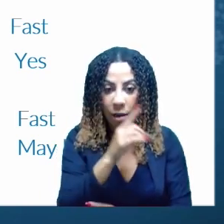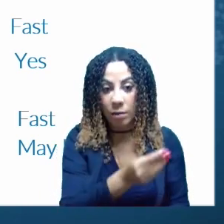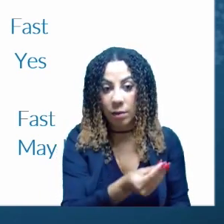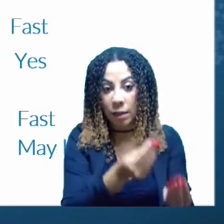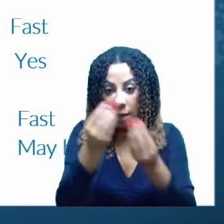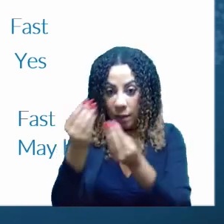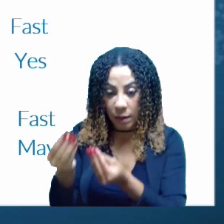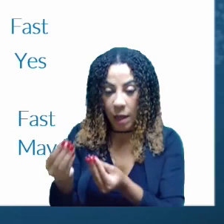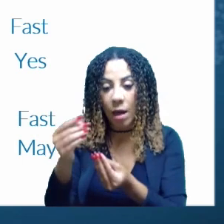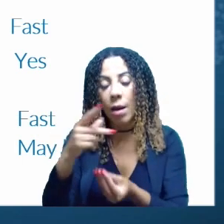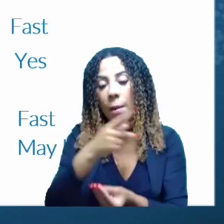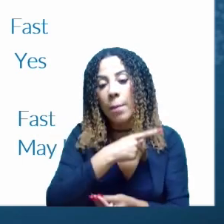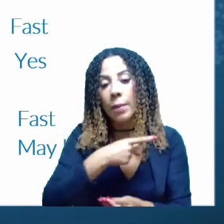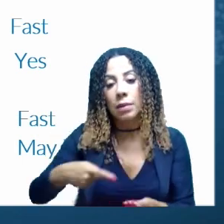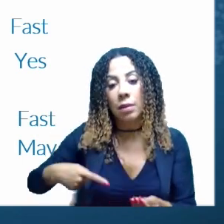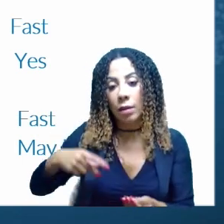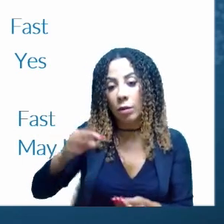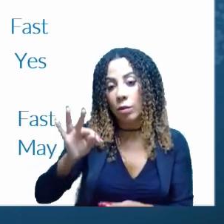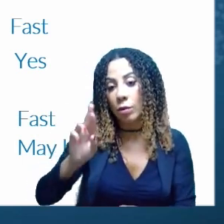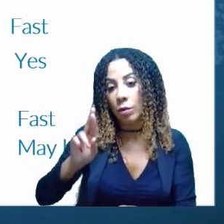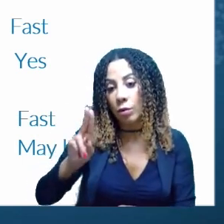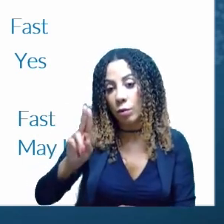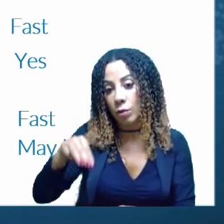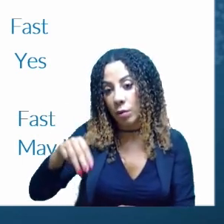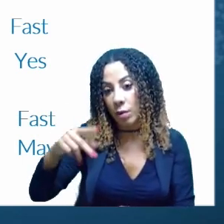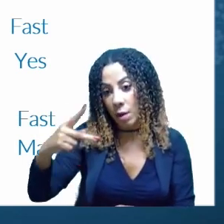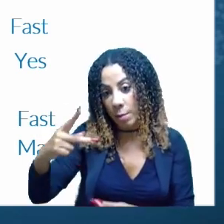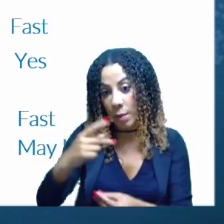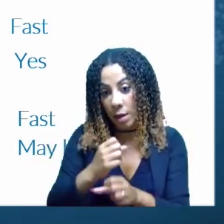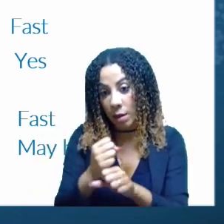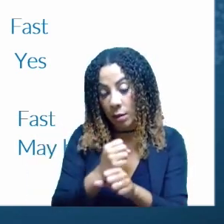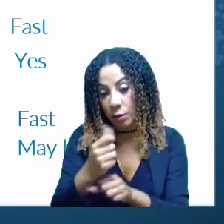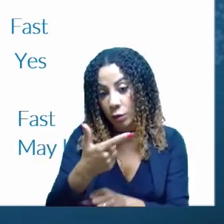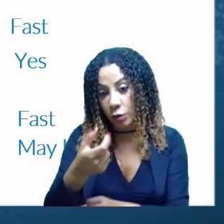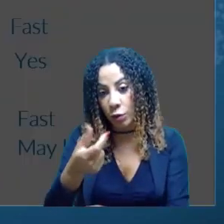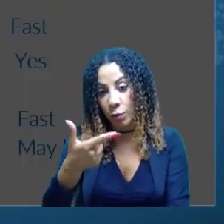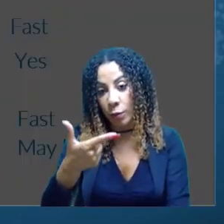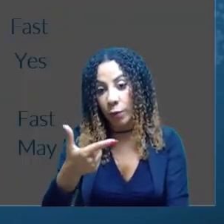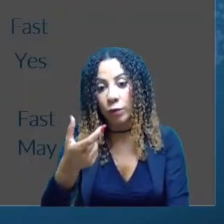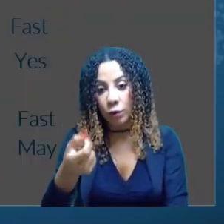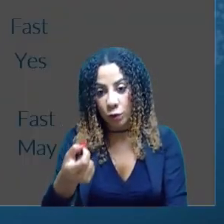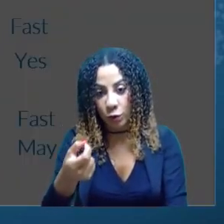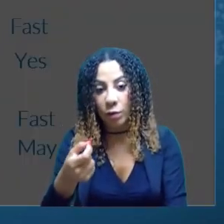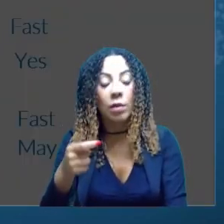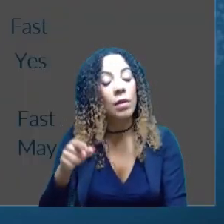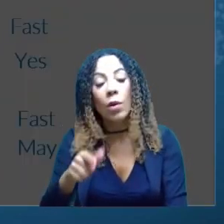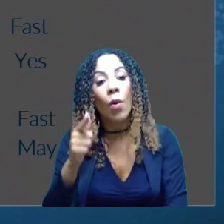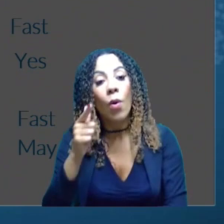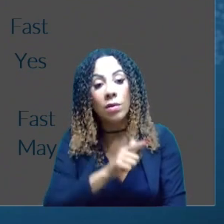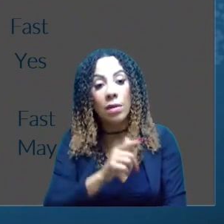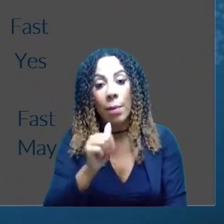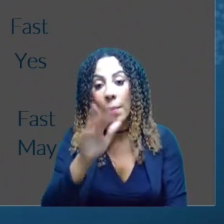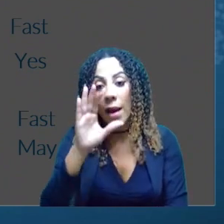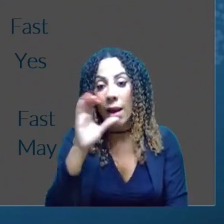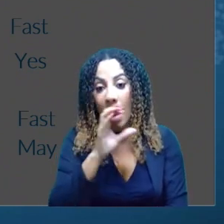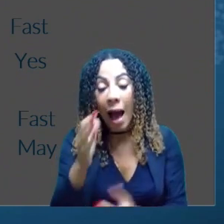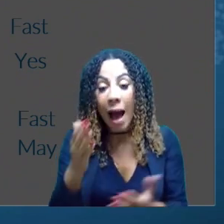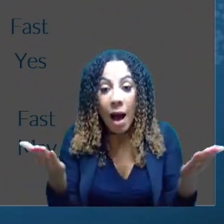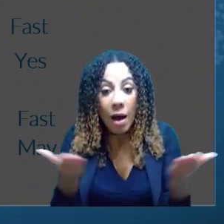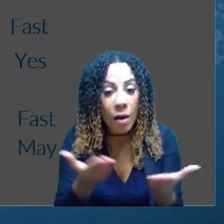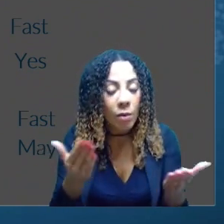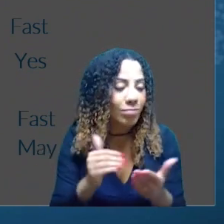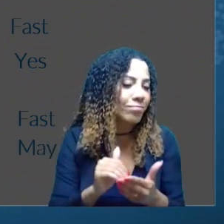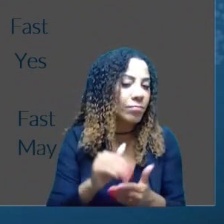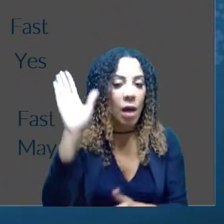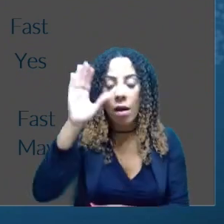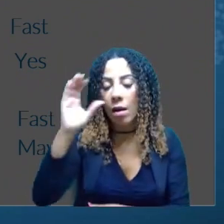de 2020, antes da vacina. Você realmente pode agir muito rapidamente e hoje em dia mais rápido ainda. Com as novas